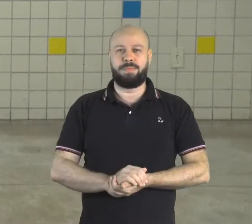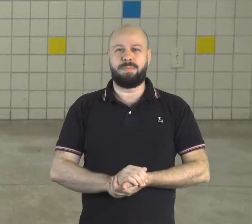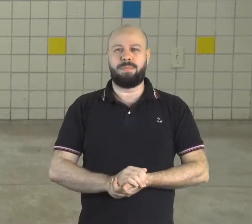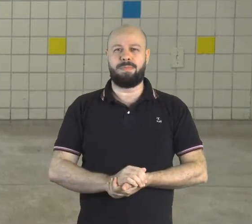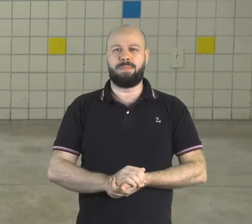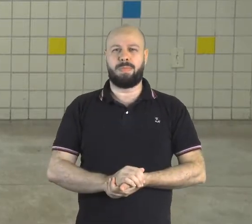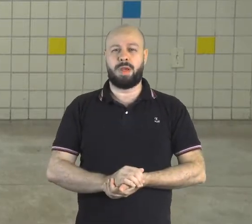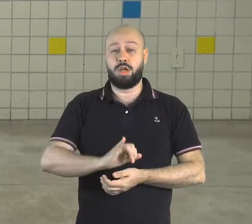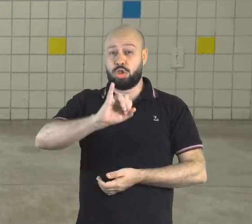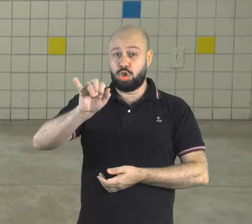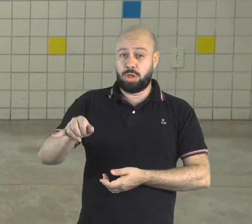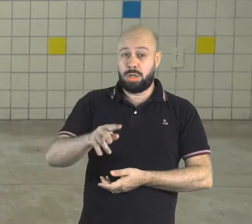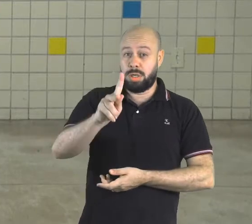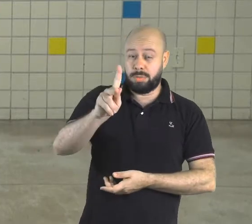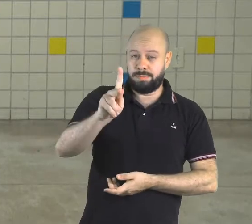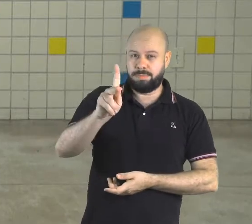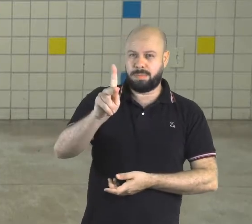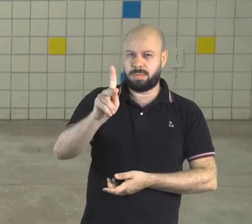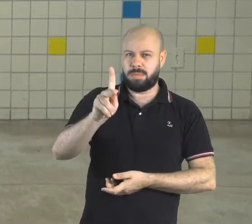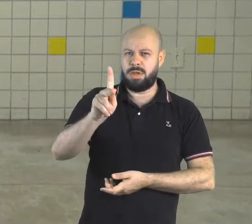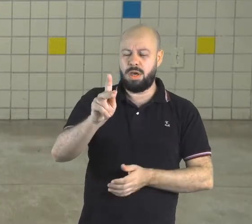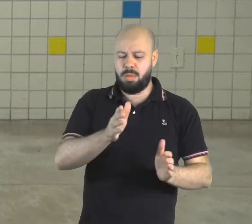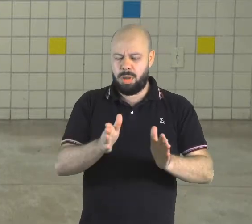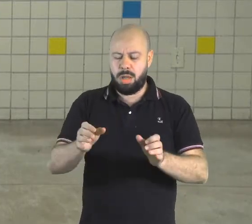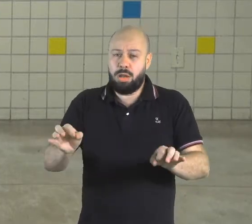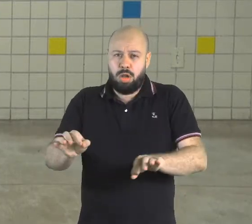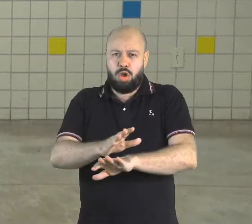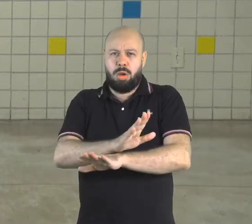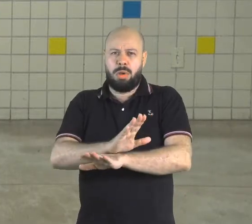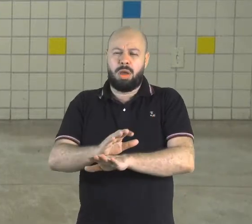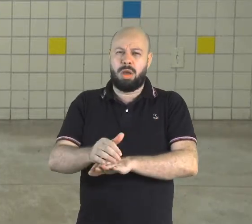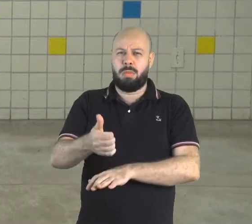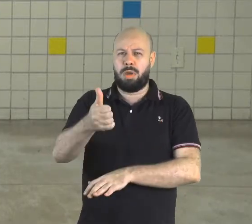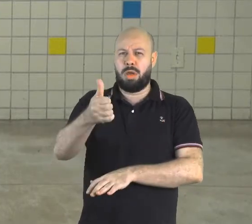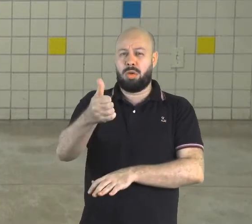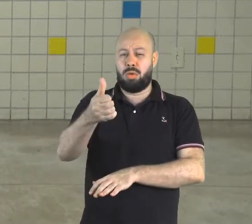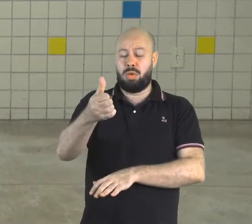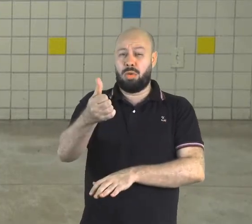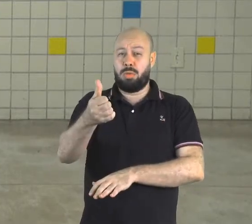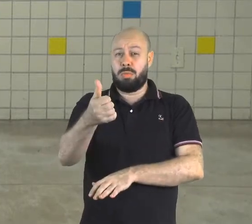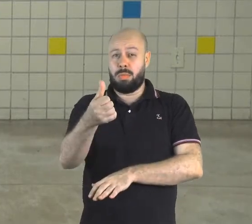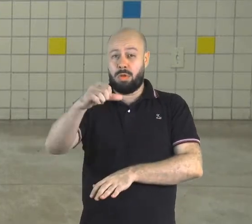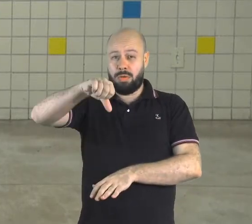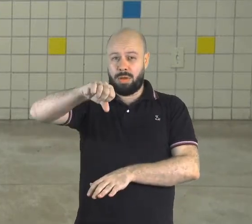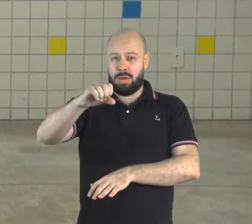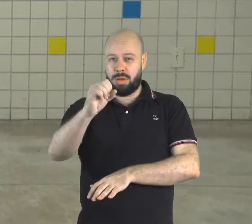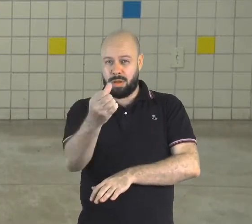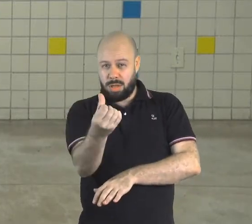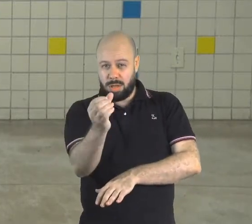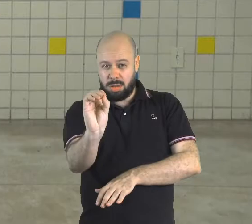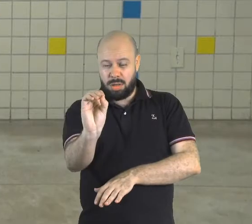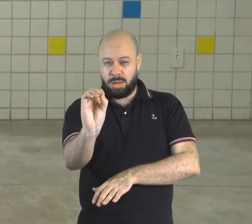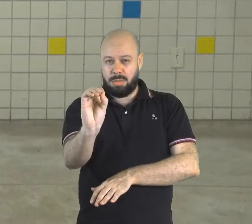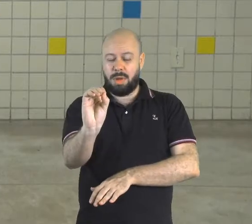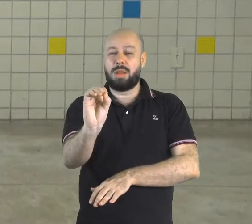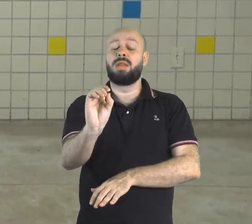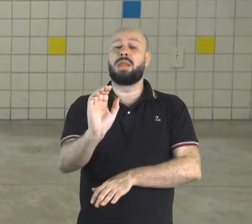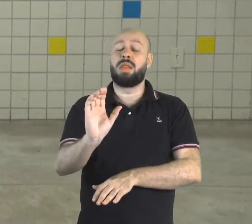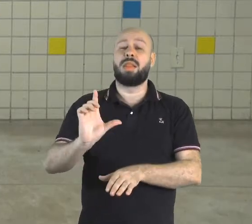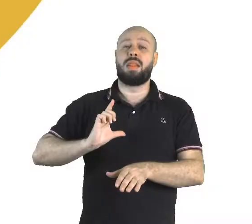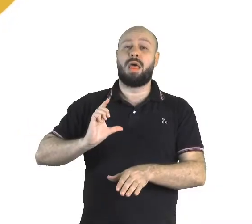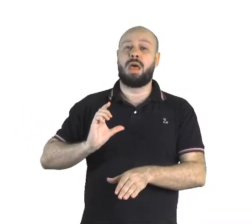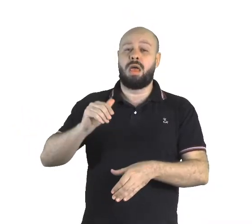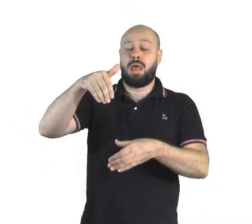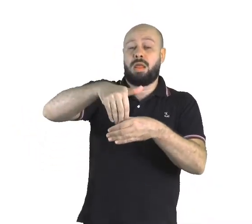Quando o JK termina o mandato dele em 1960 e ocorrem eleições, o